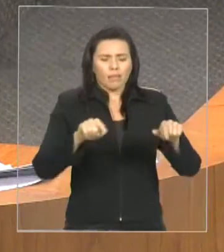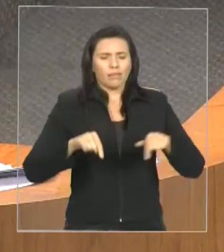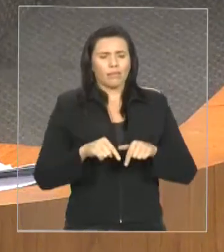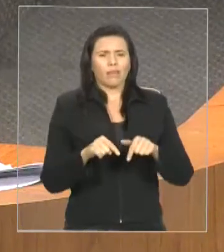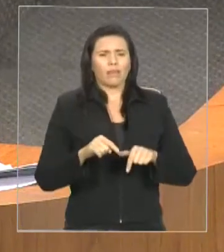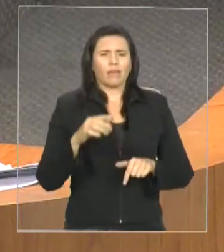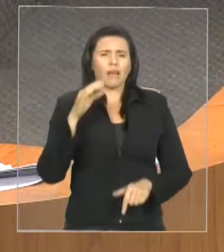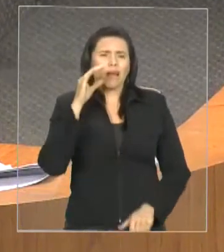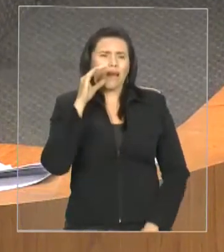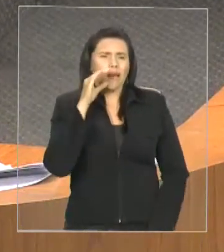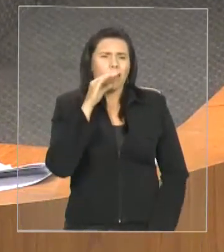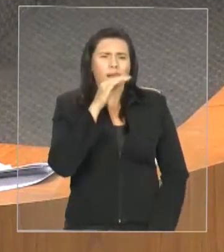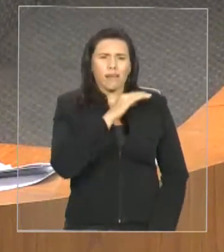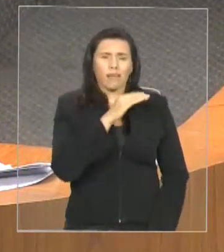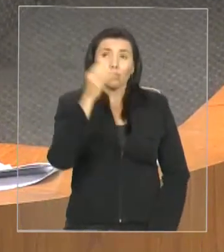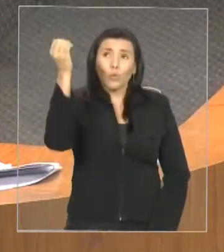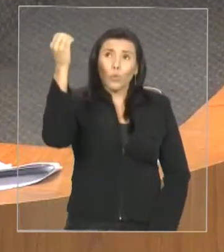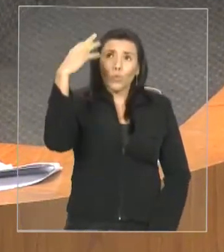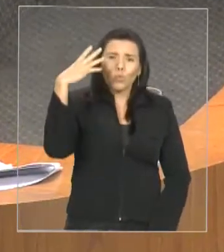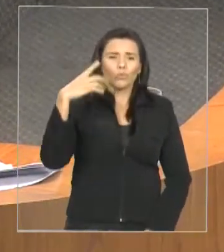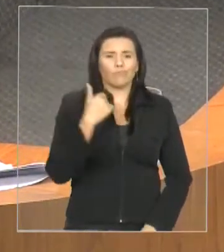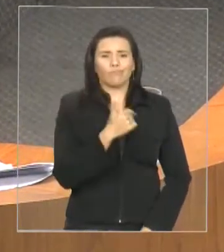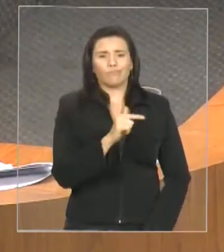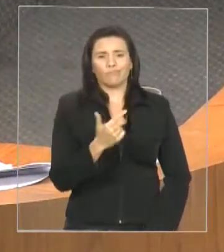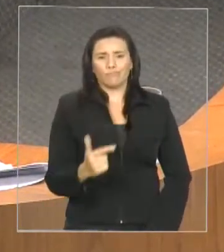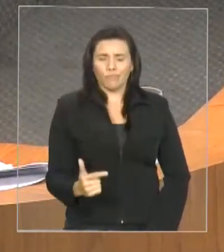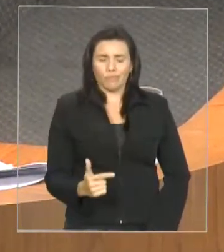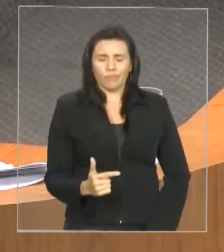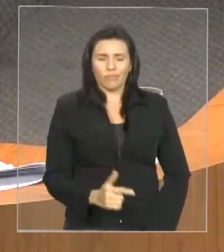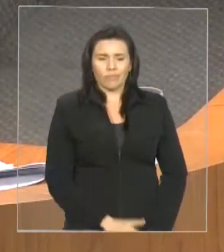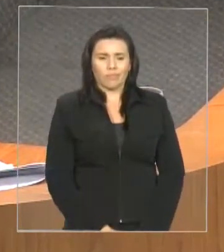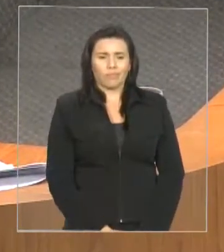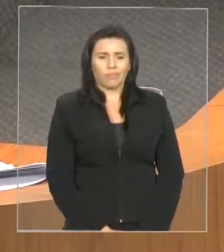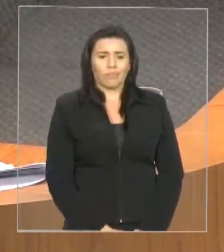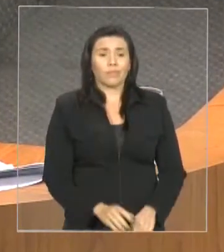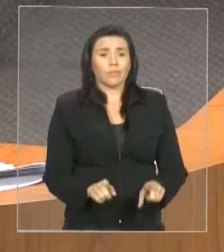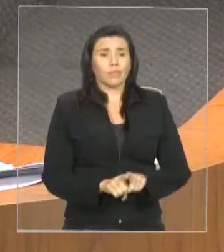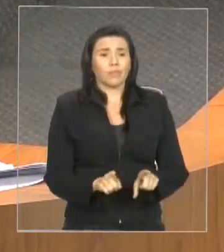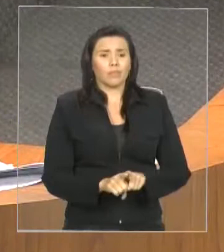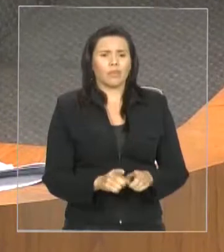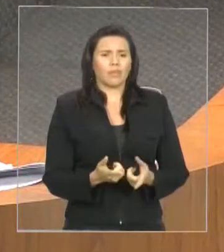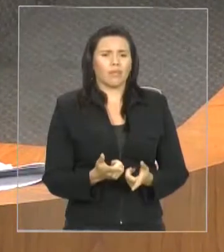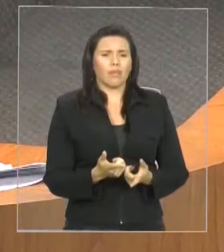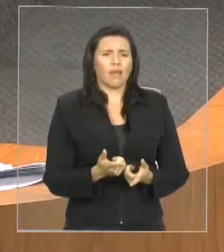aula sem iluminação elétrica, sala de aula sem interruptores,